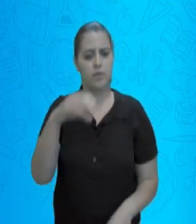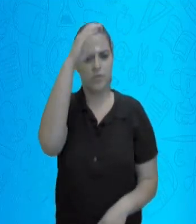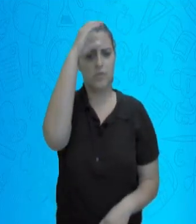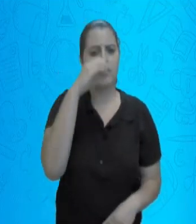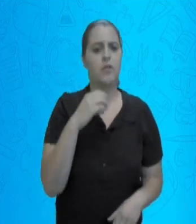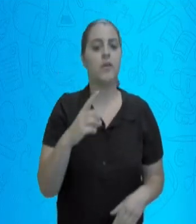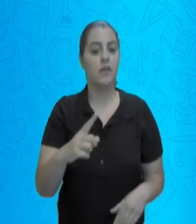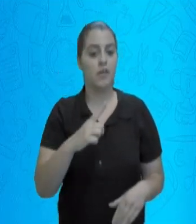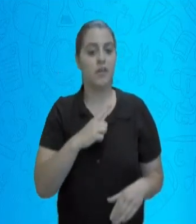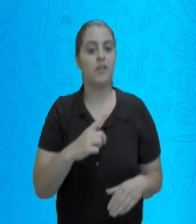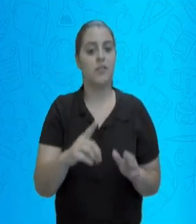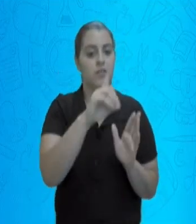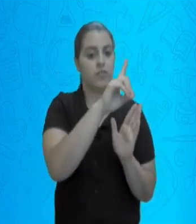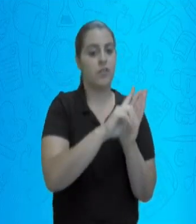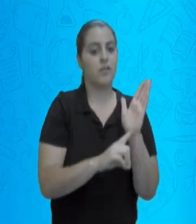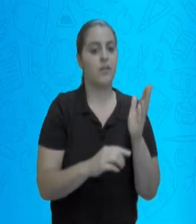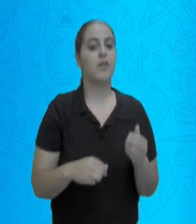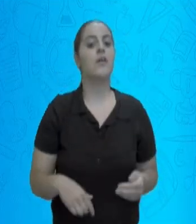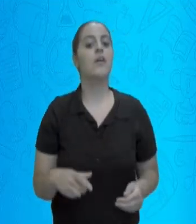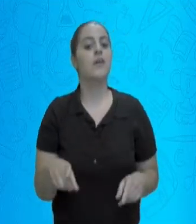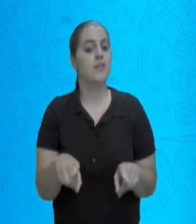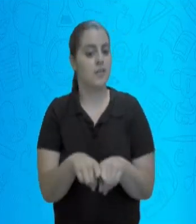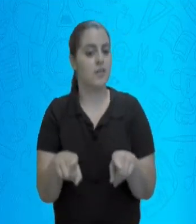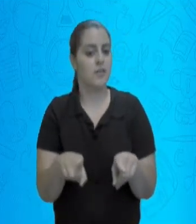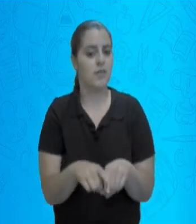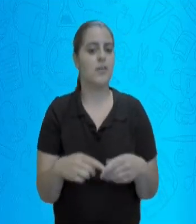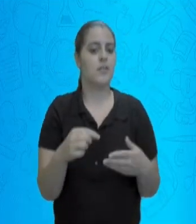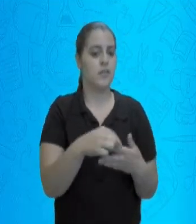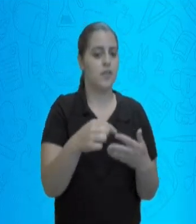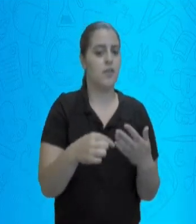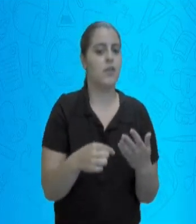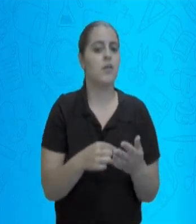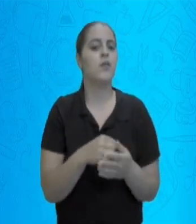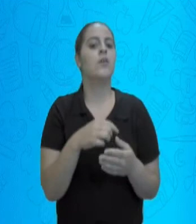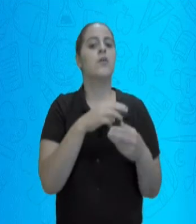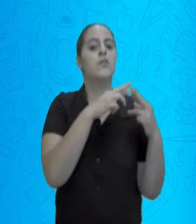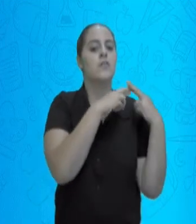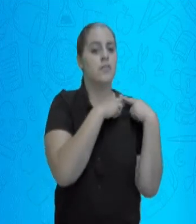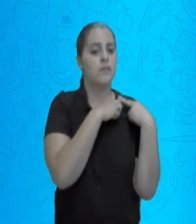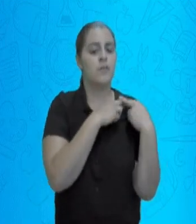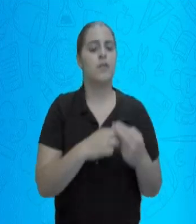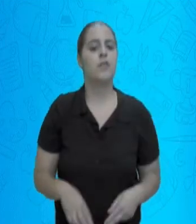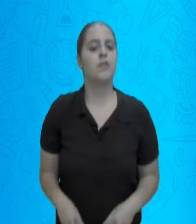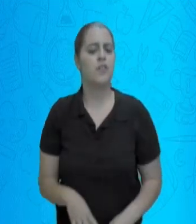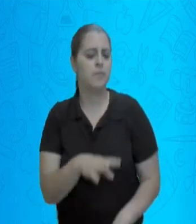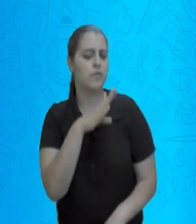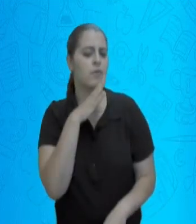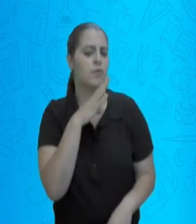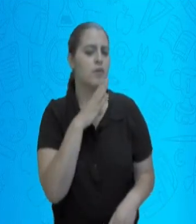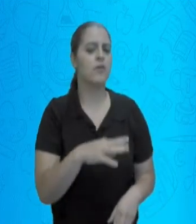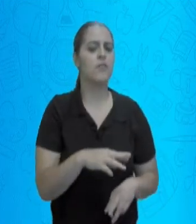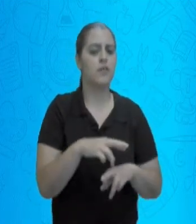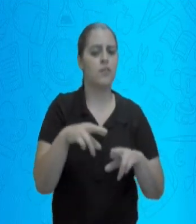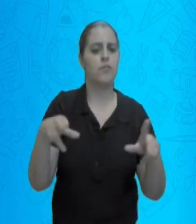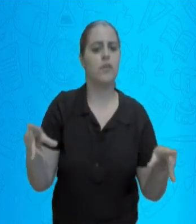meus direitos, mas também eu tenho os meus deveres. Então, essa parte de reconhecer as